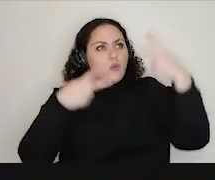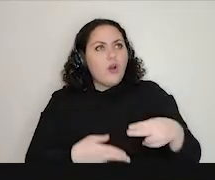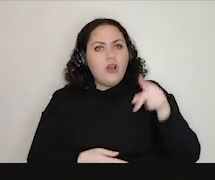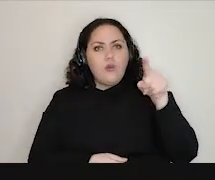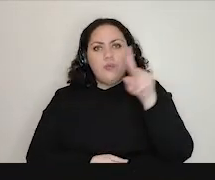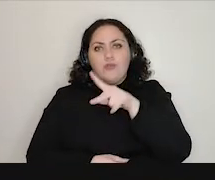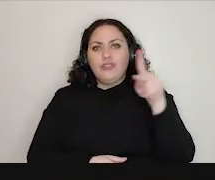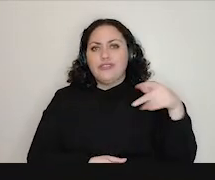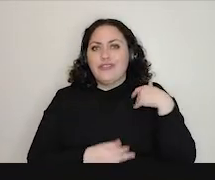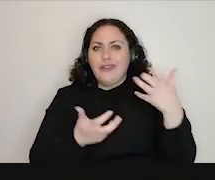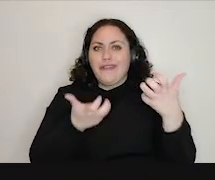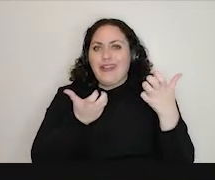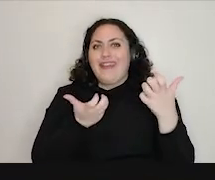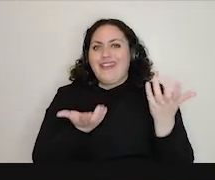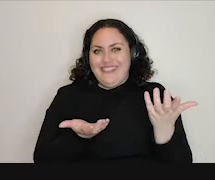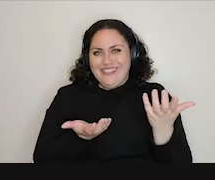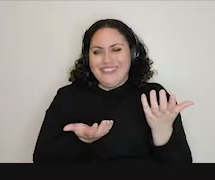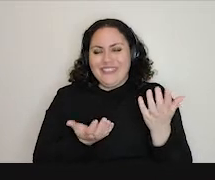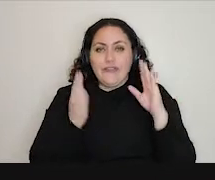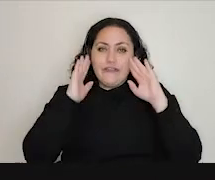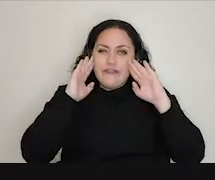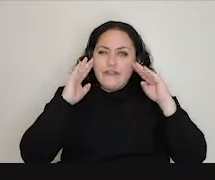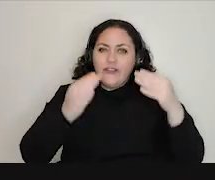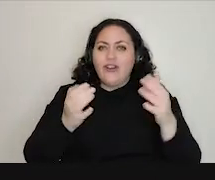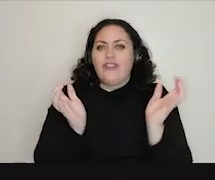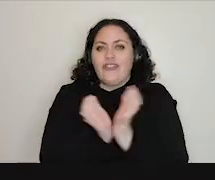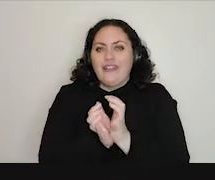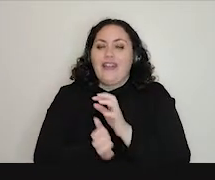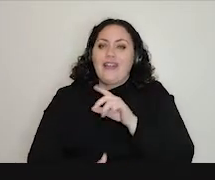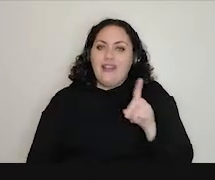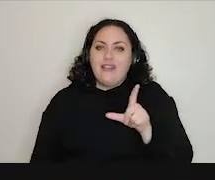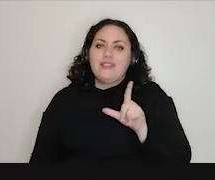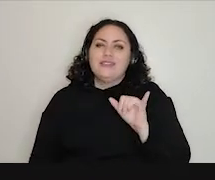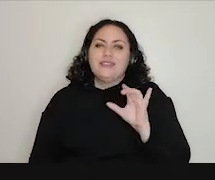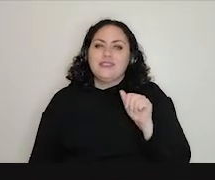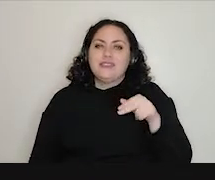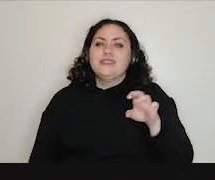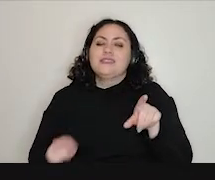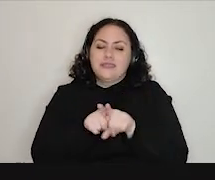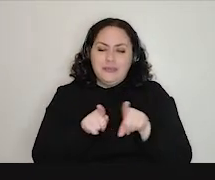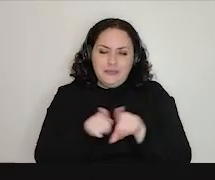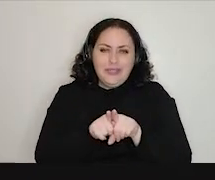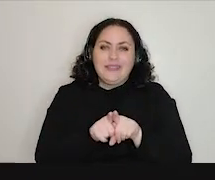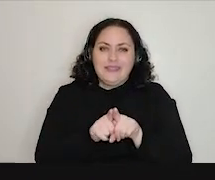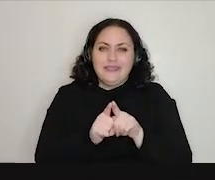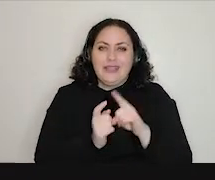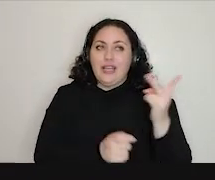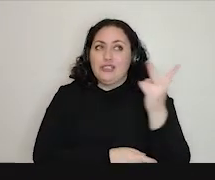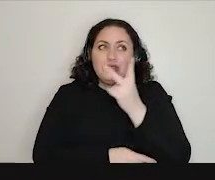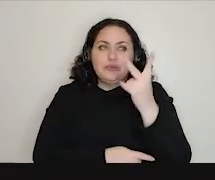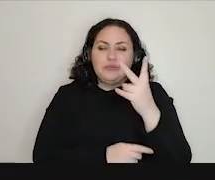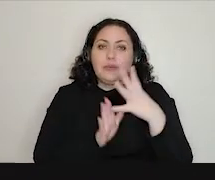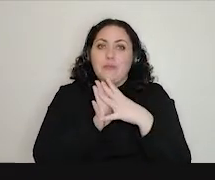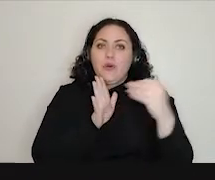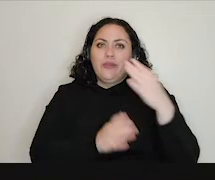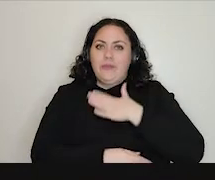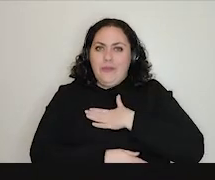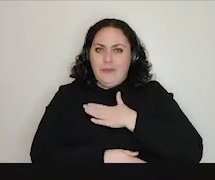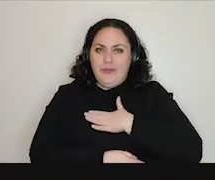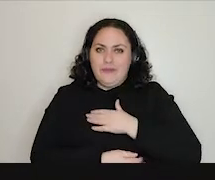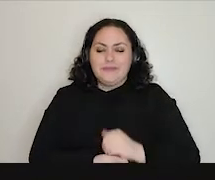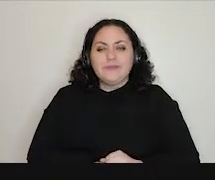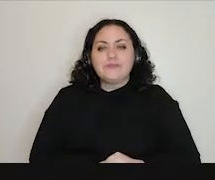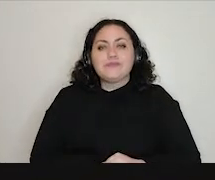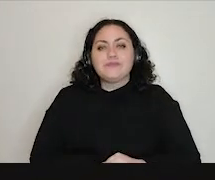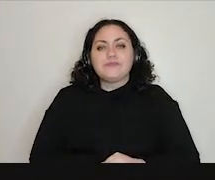pegada voltada, né, para a coletiva, ela e a Aliciane, para mim são duas referências, mas vamos lá. Anne, o